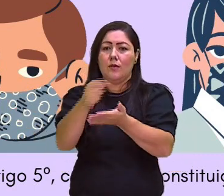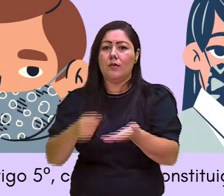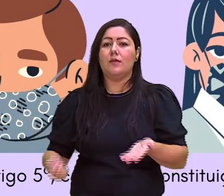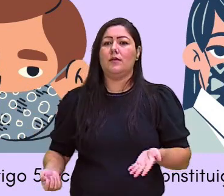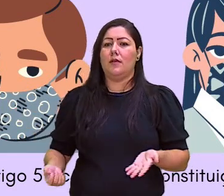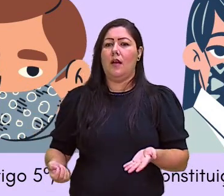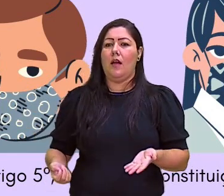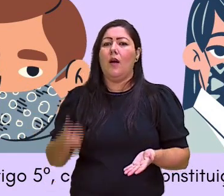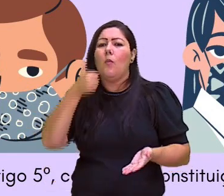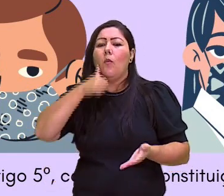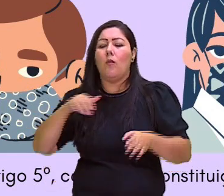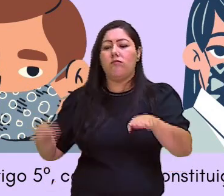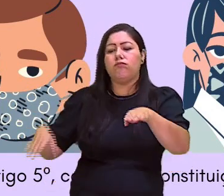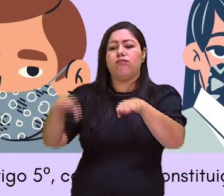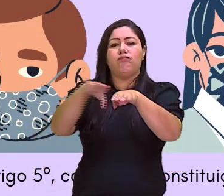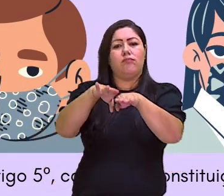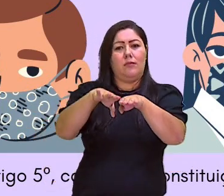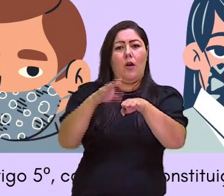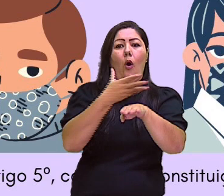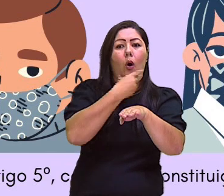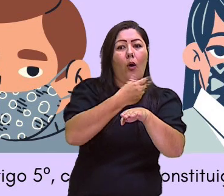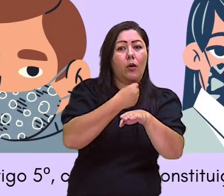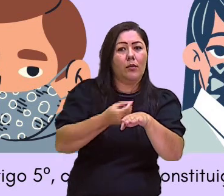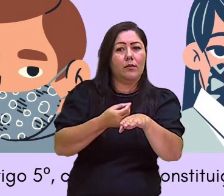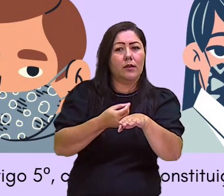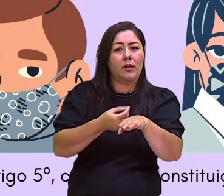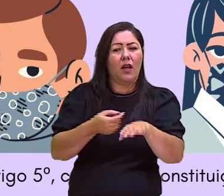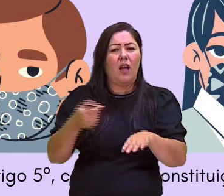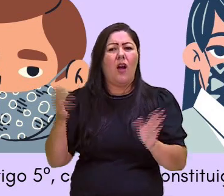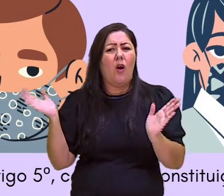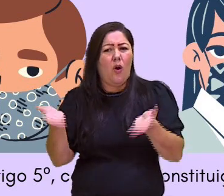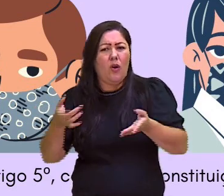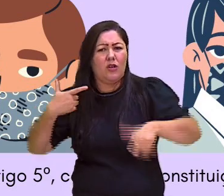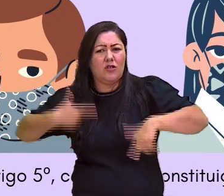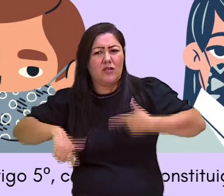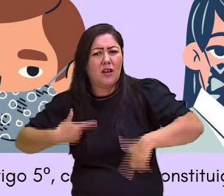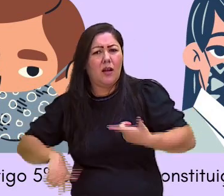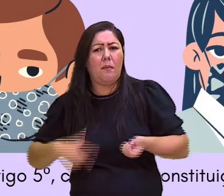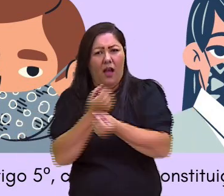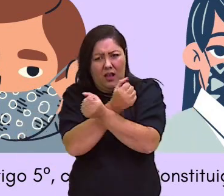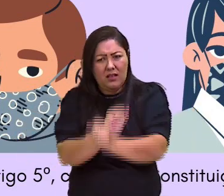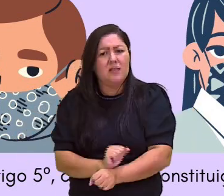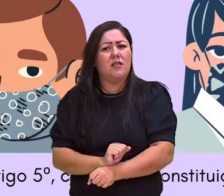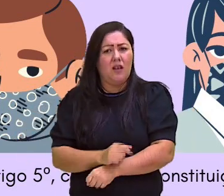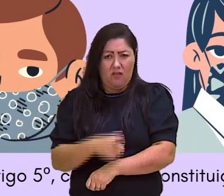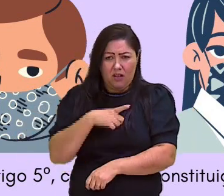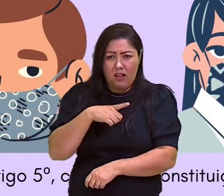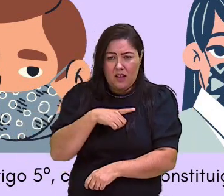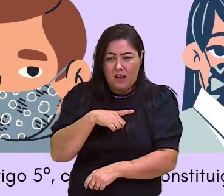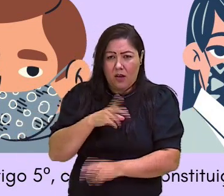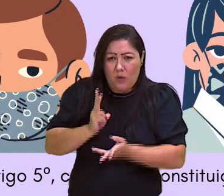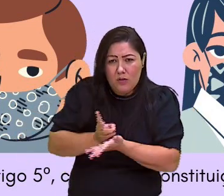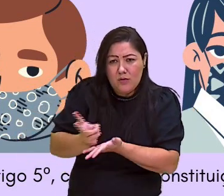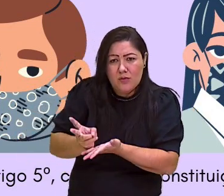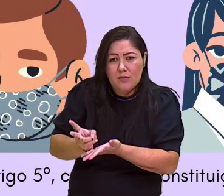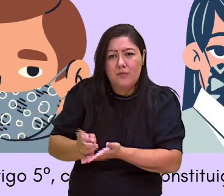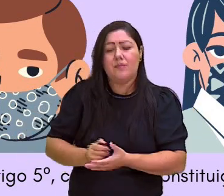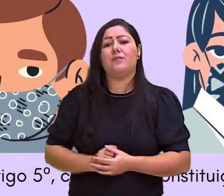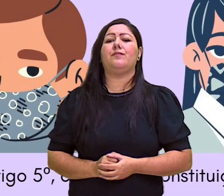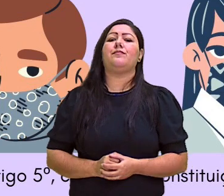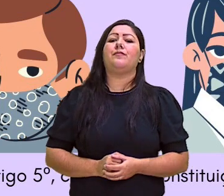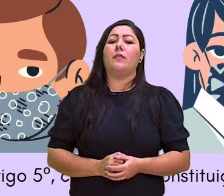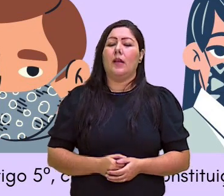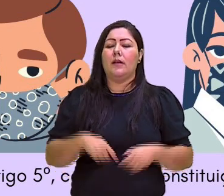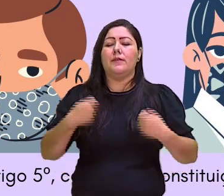os homens? Ainda existe trabalho escravo? São questões para pensar, analisar